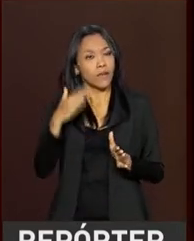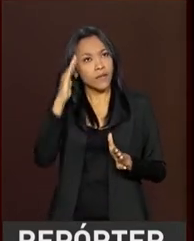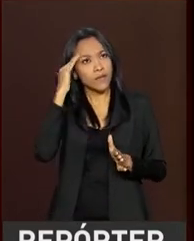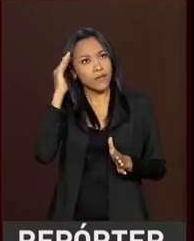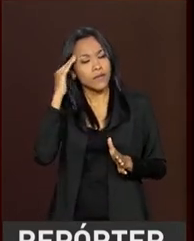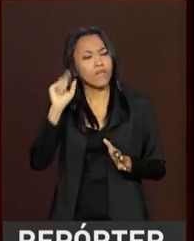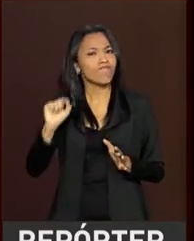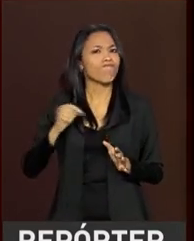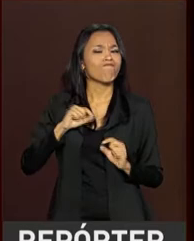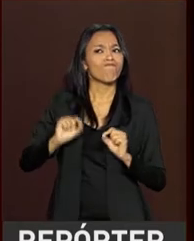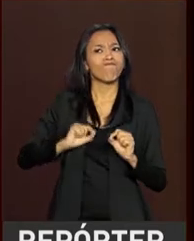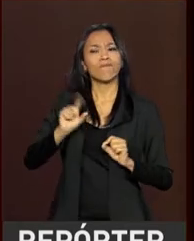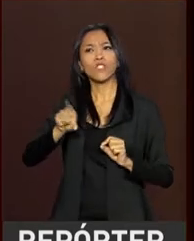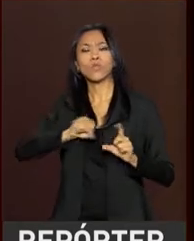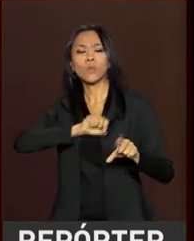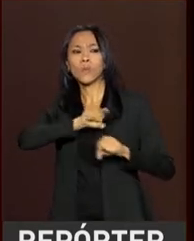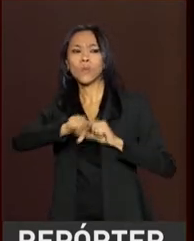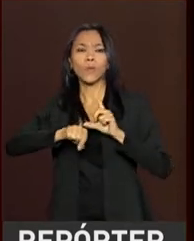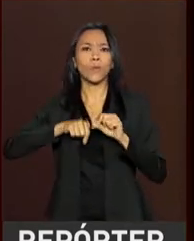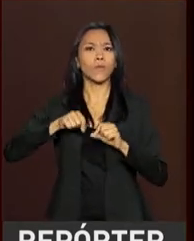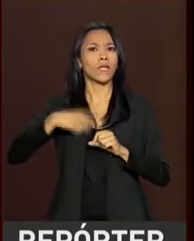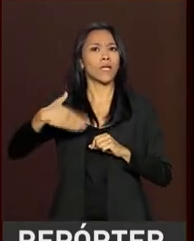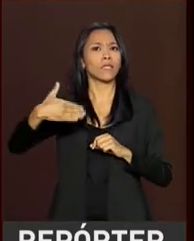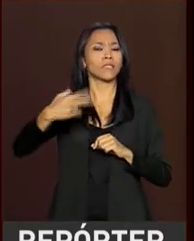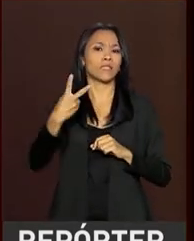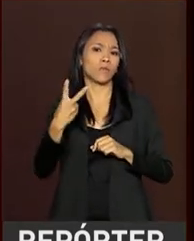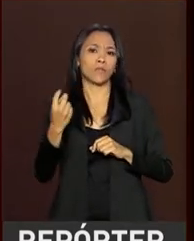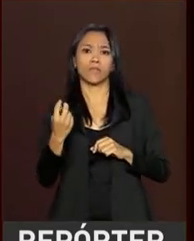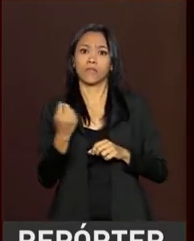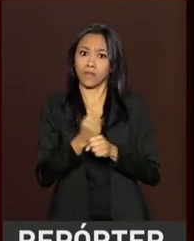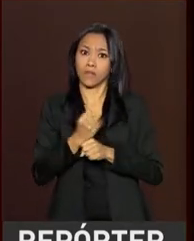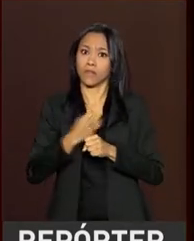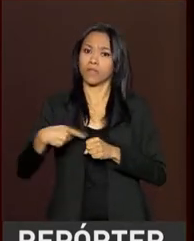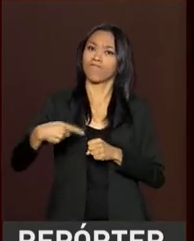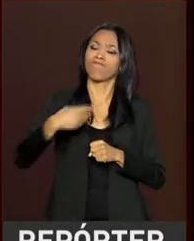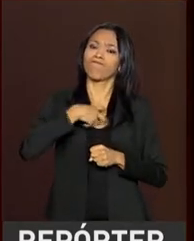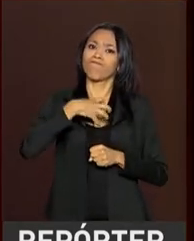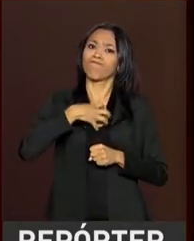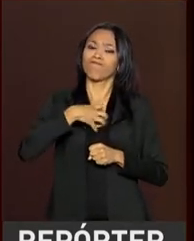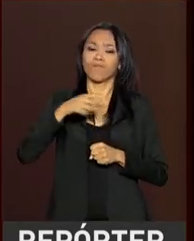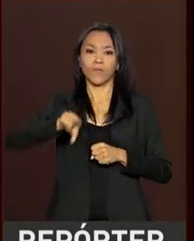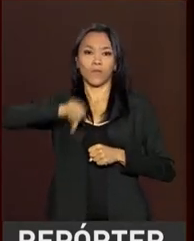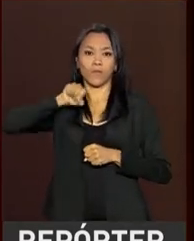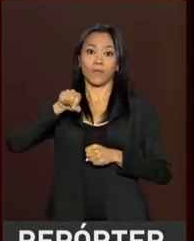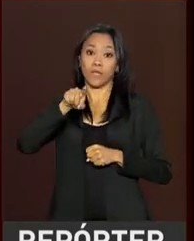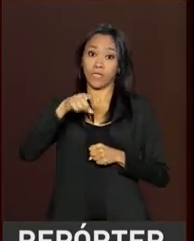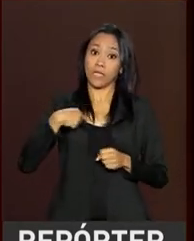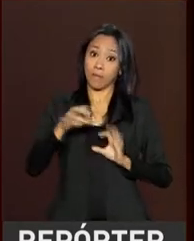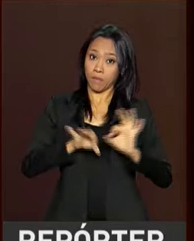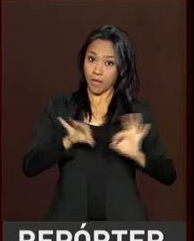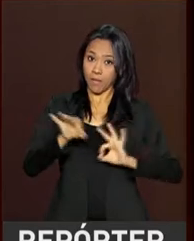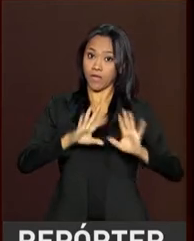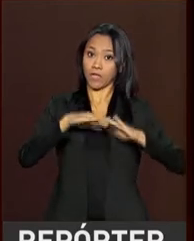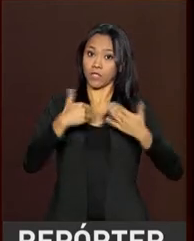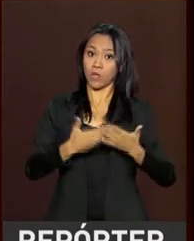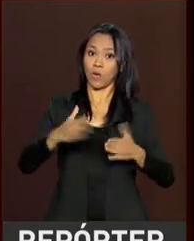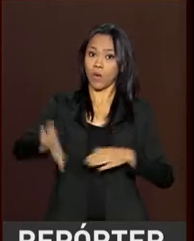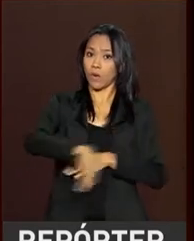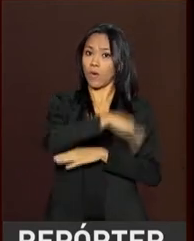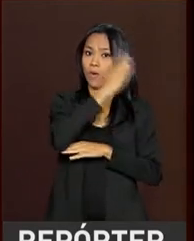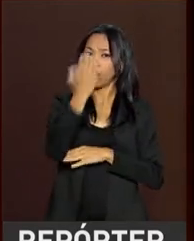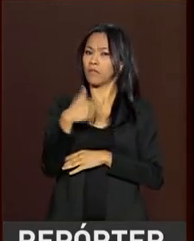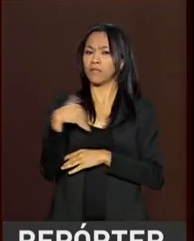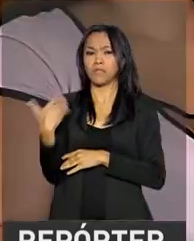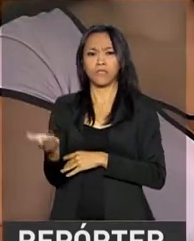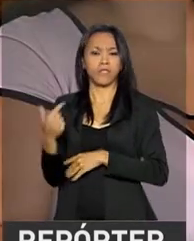o que é que você quer ser quando crescer daqui a 5 daqui a dois anos e com e sai da escola em tempo integral preparado seja para o mercado de trabalho seja